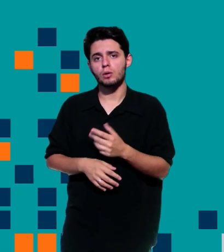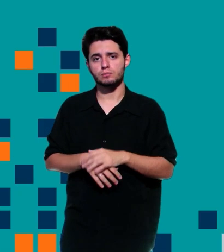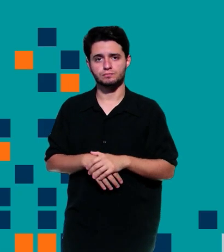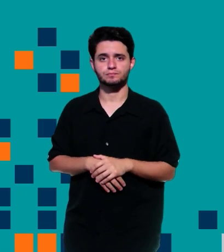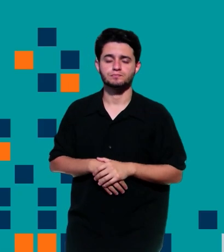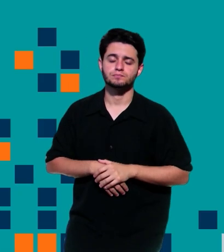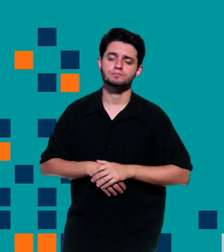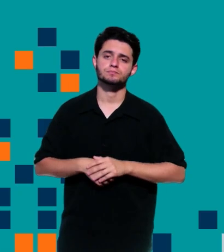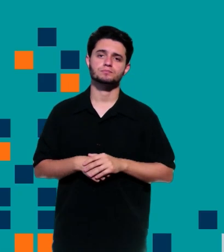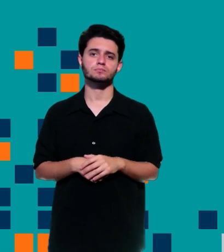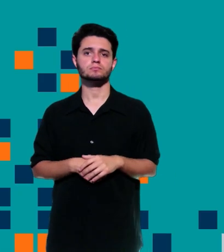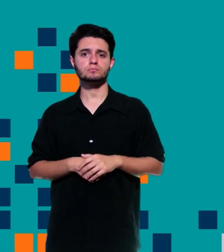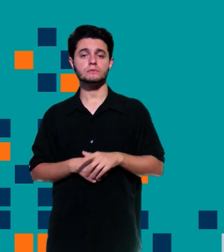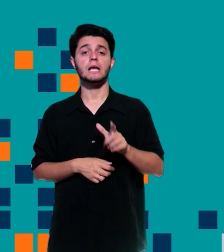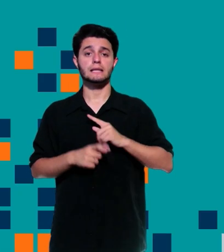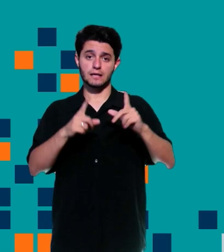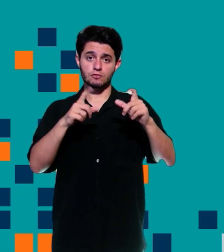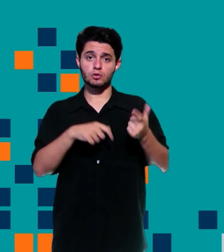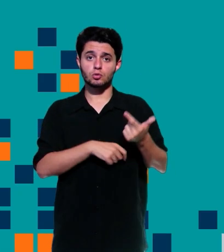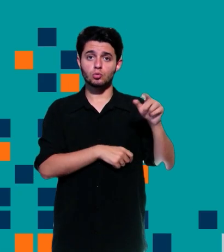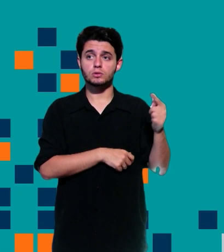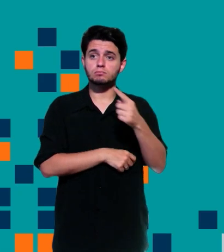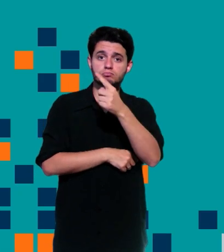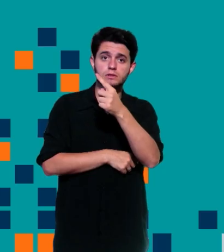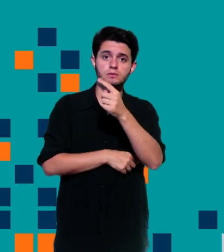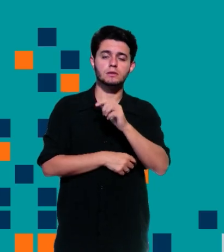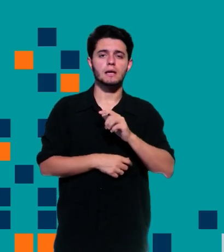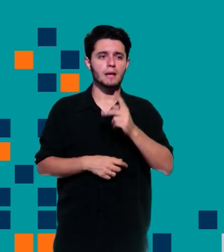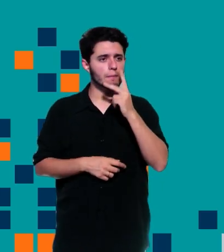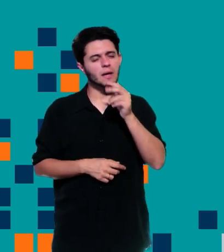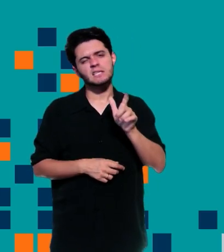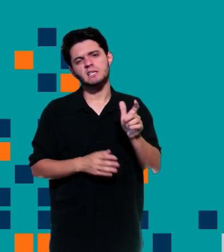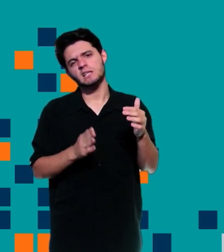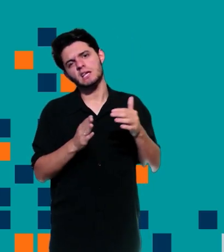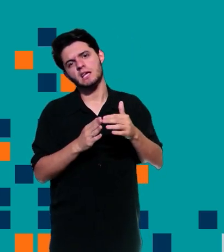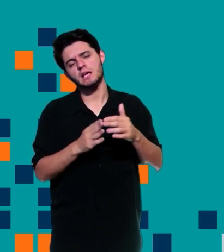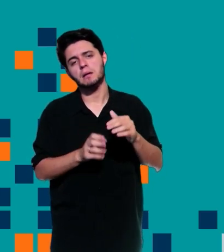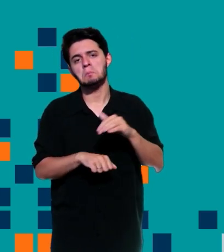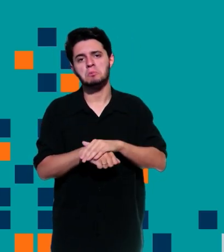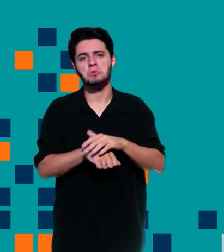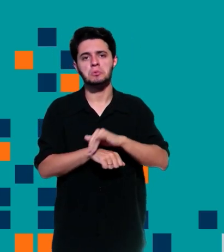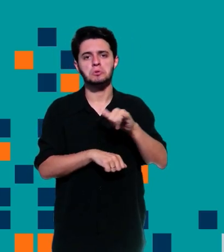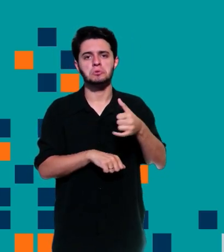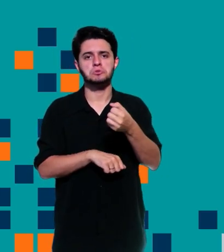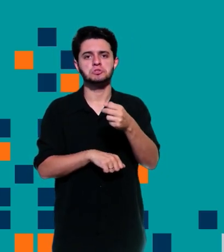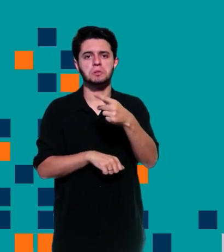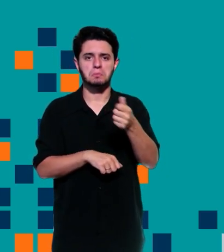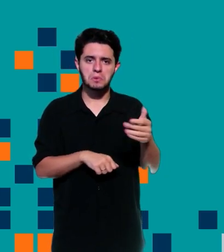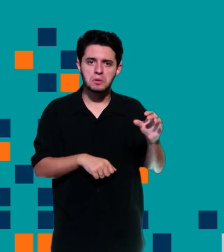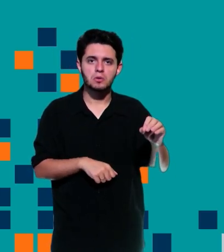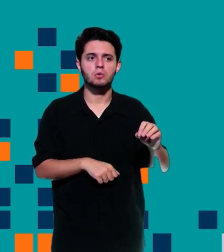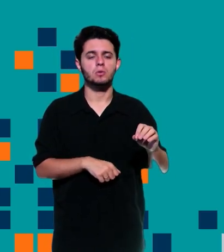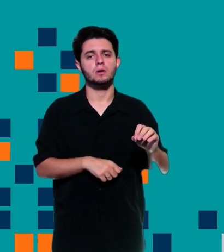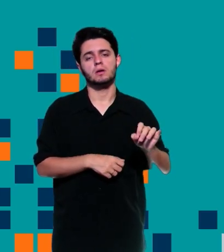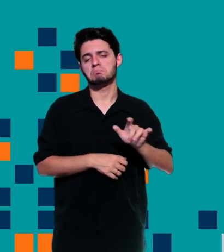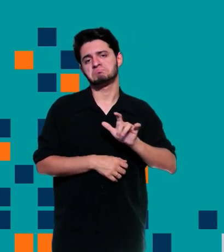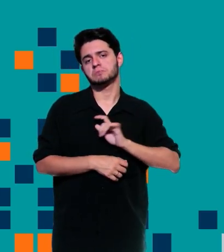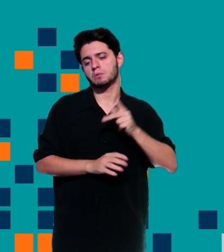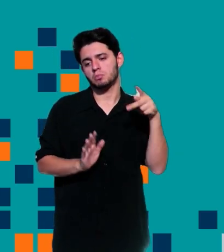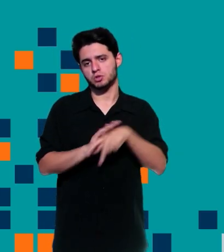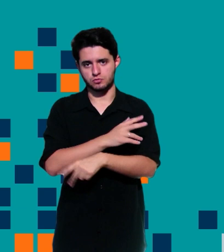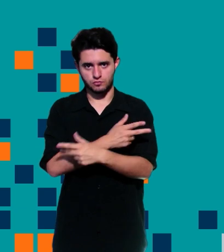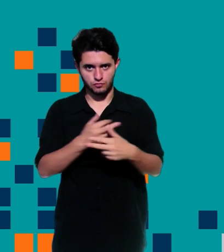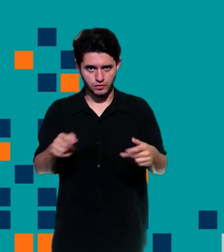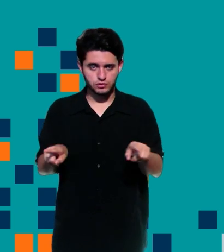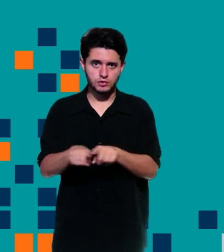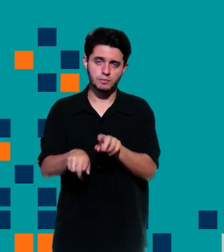mas, na verdade, ela faz parte daquele projeto, né? Então, Um outro projeto incrível dele é o pavilhão de